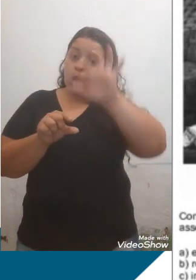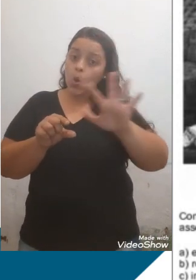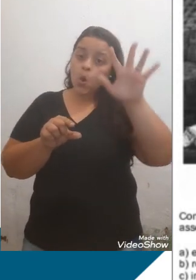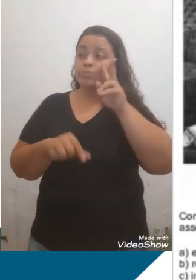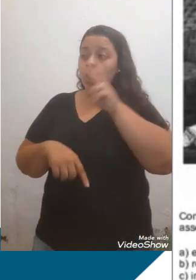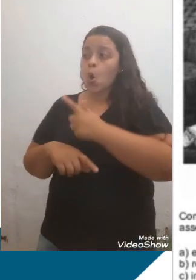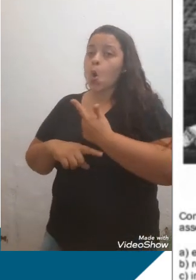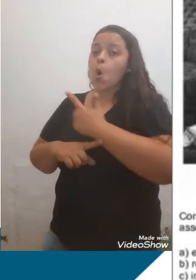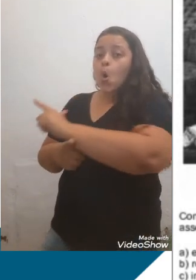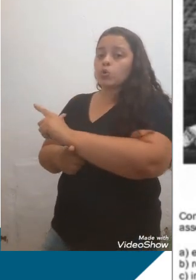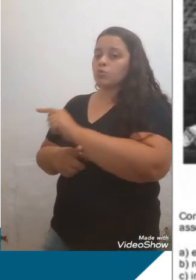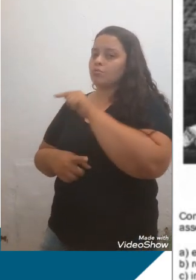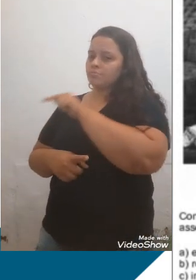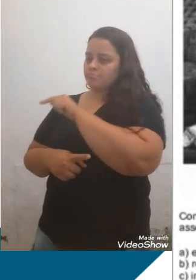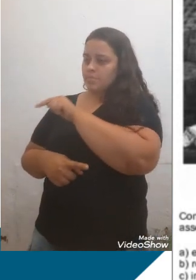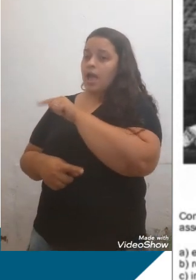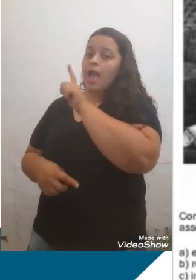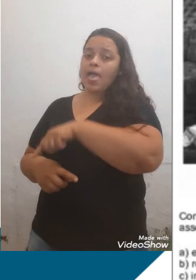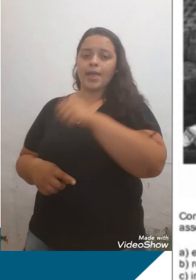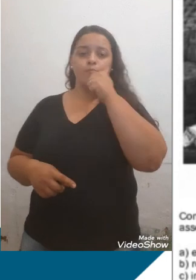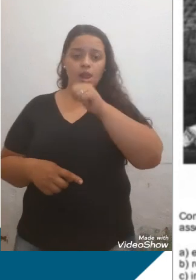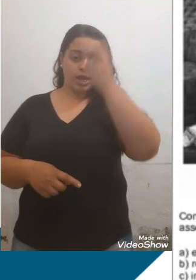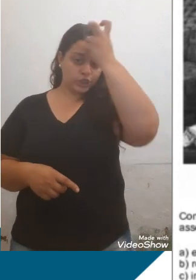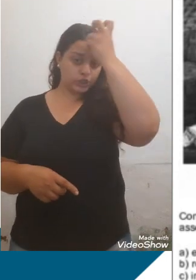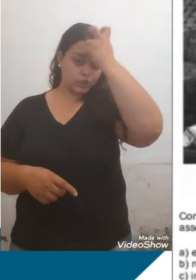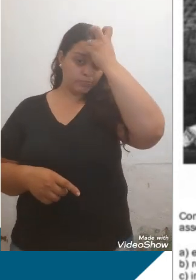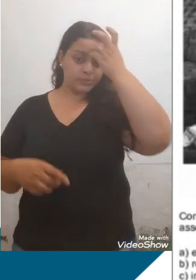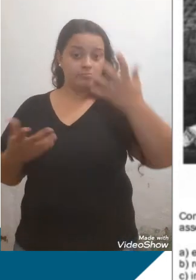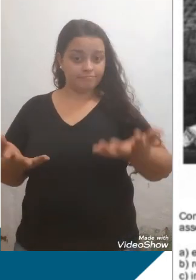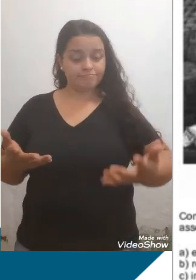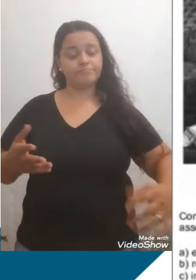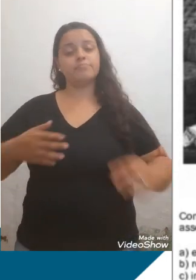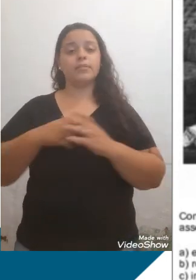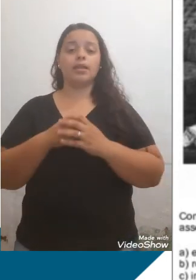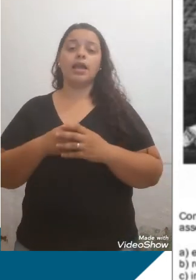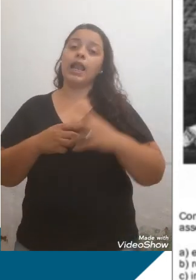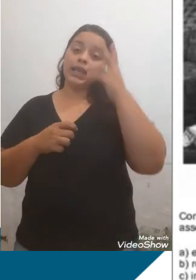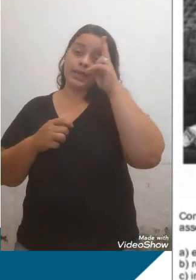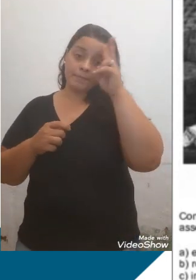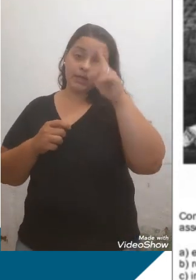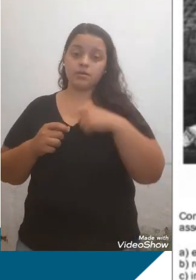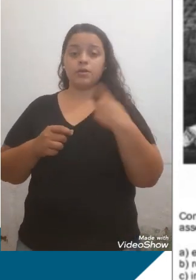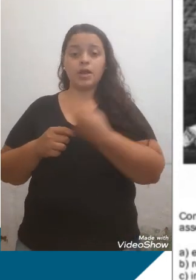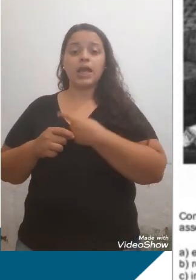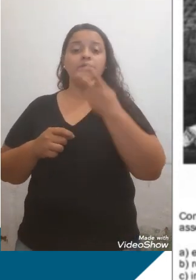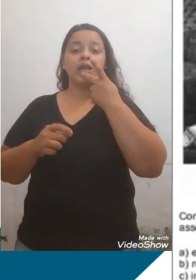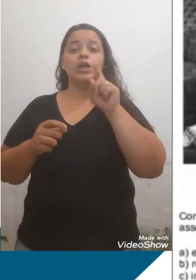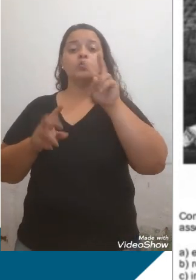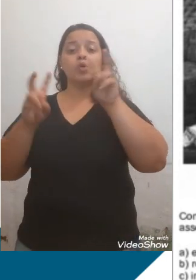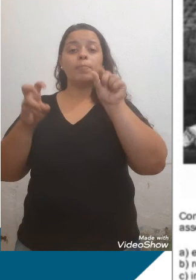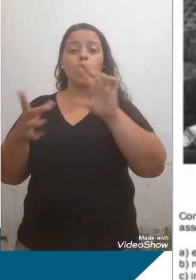mulher egípcia aqui, explicitada na questão. Porém, a gente tem que lembrar que nós estamos falando de um